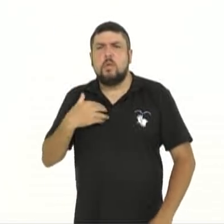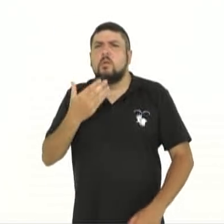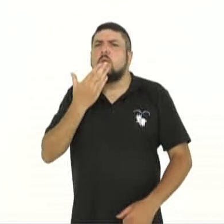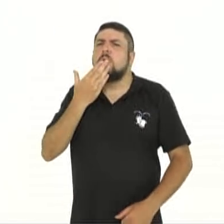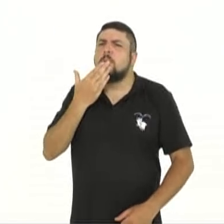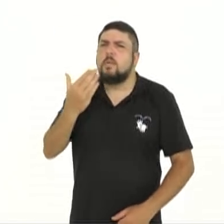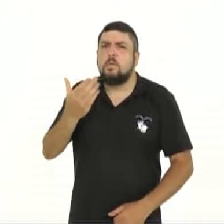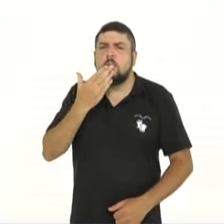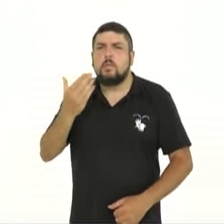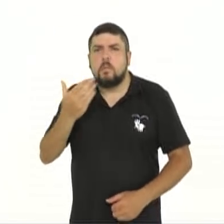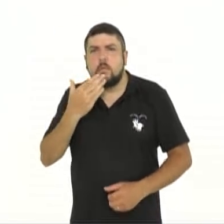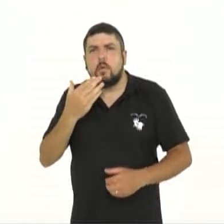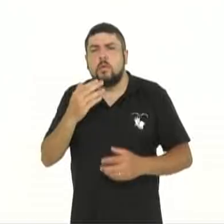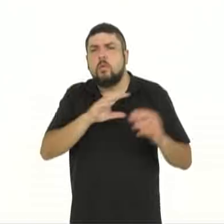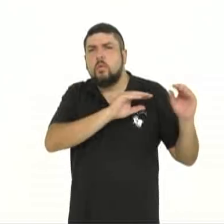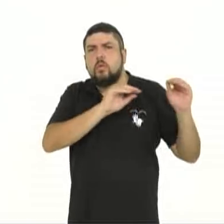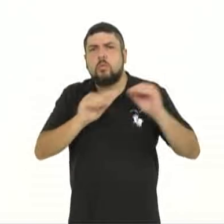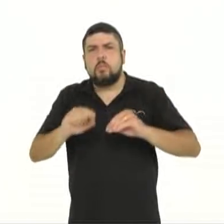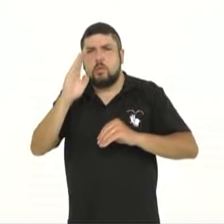2018, com